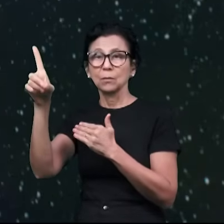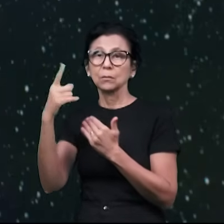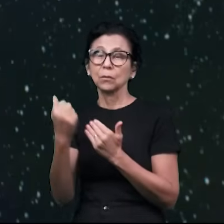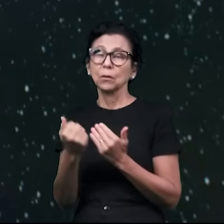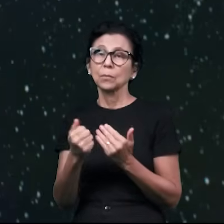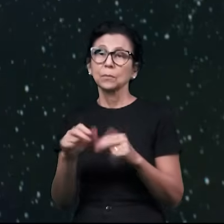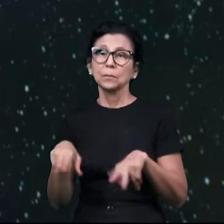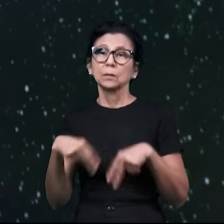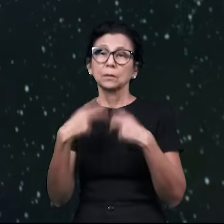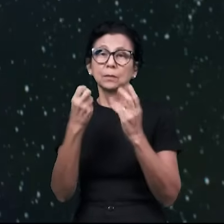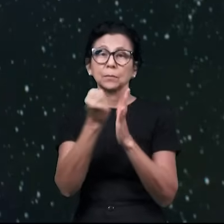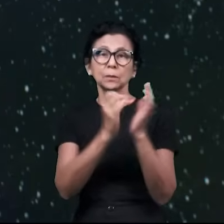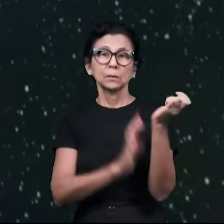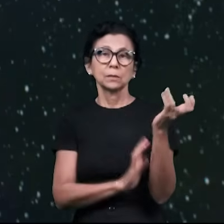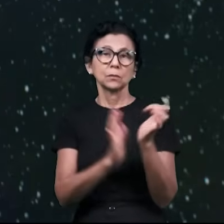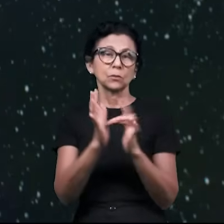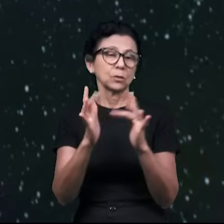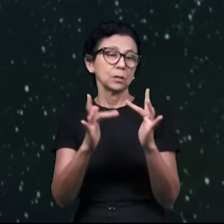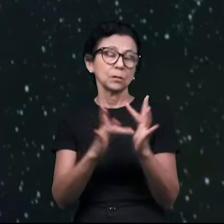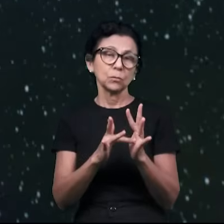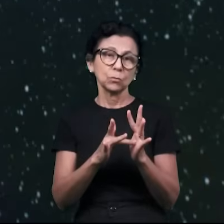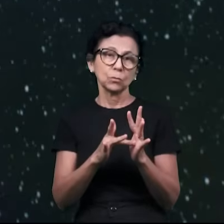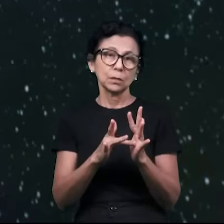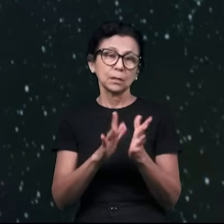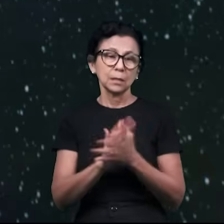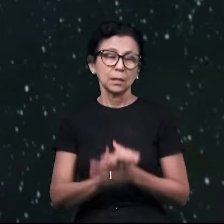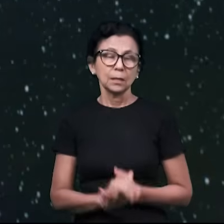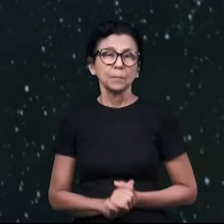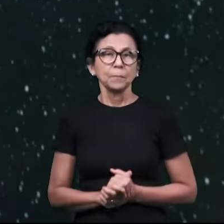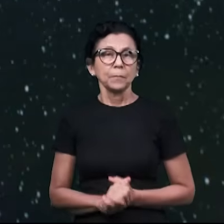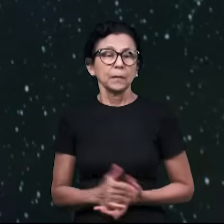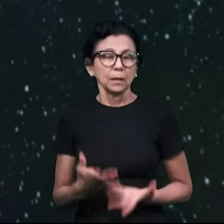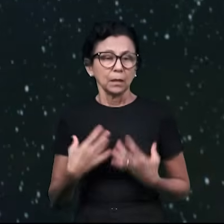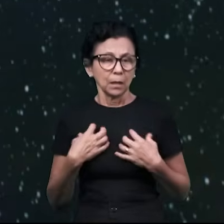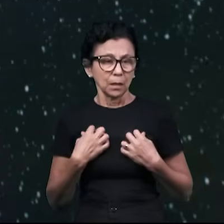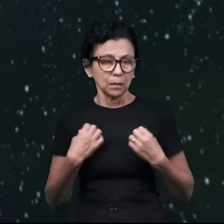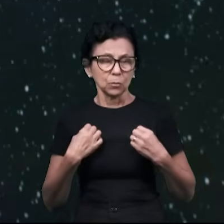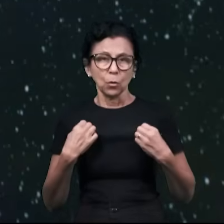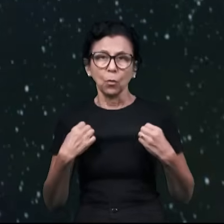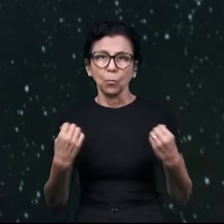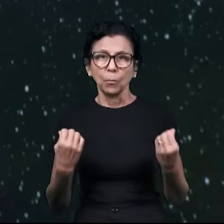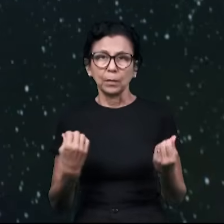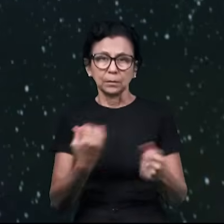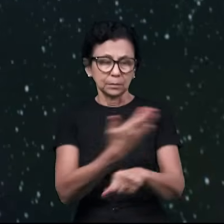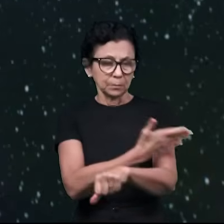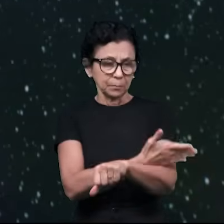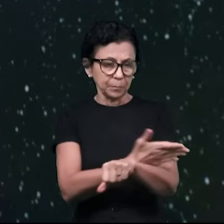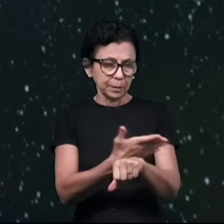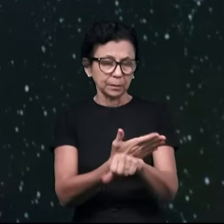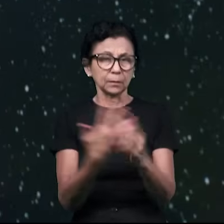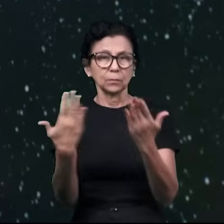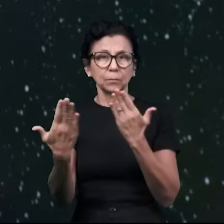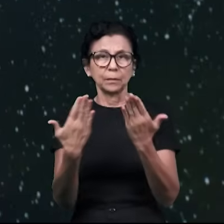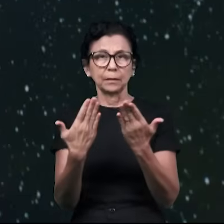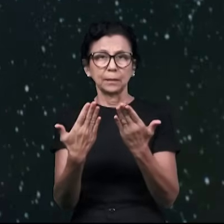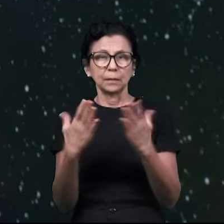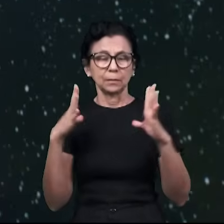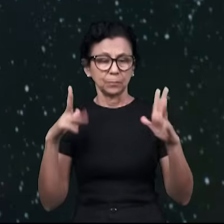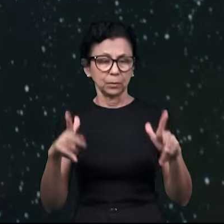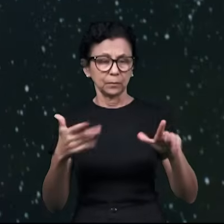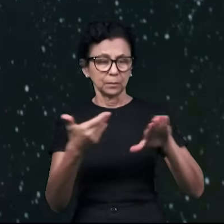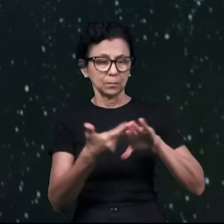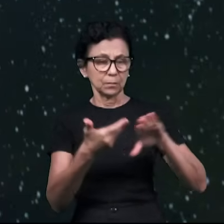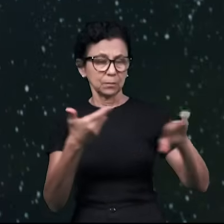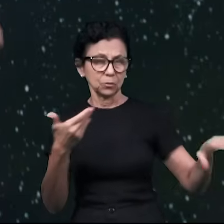é viver em santidade, que a gente pode falar muito de santidade, mas numa frase: